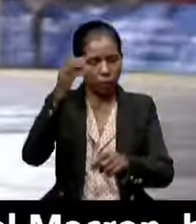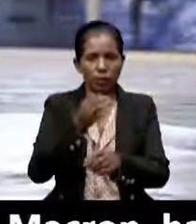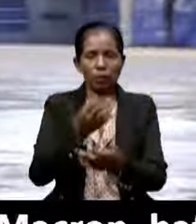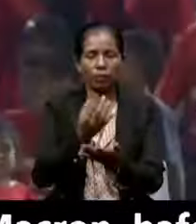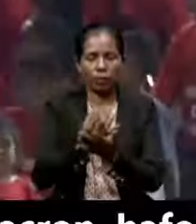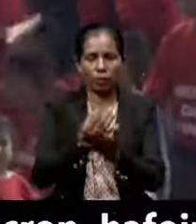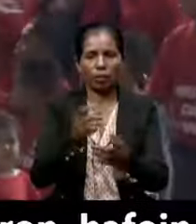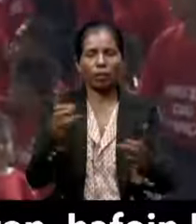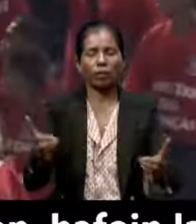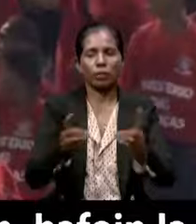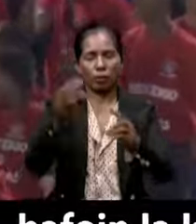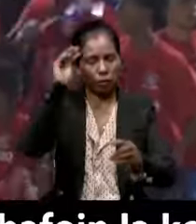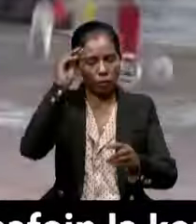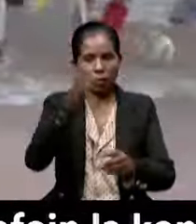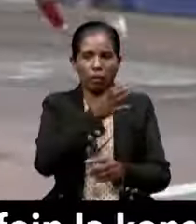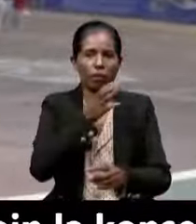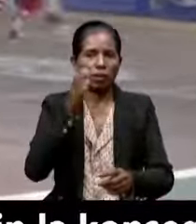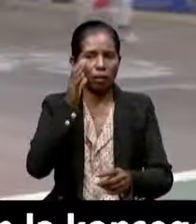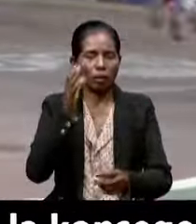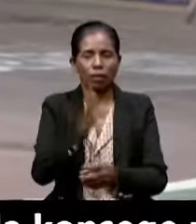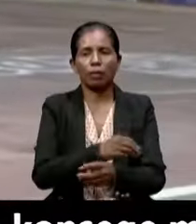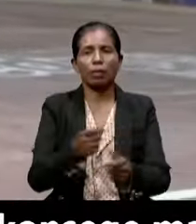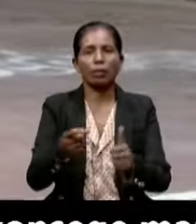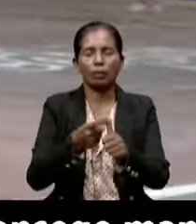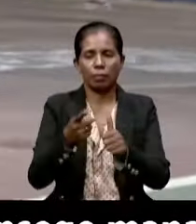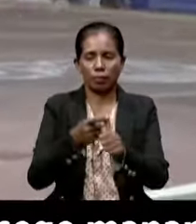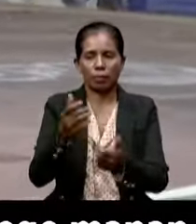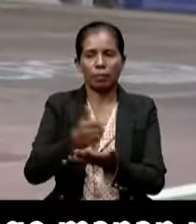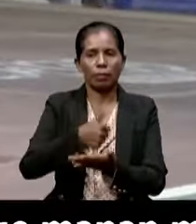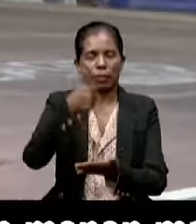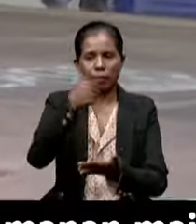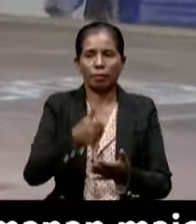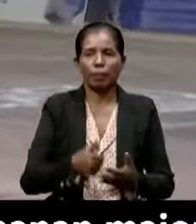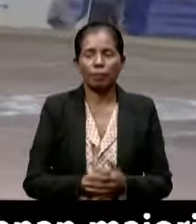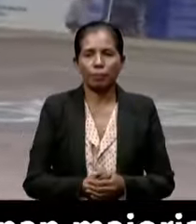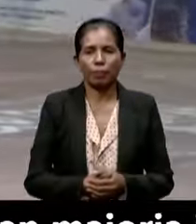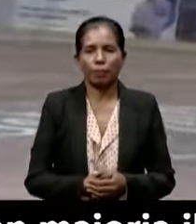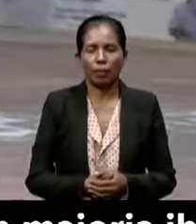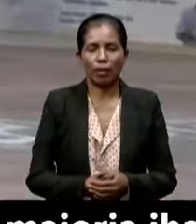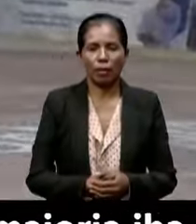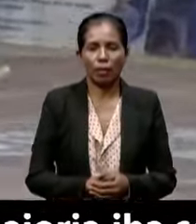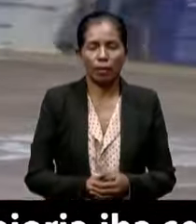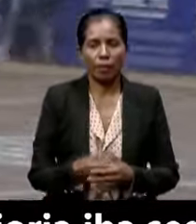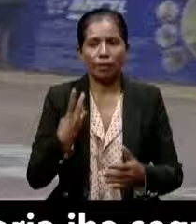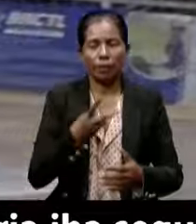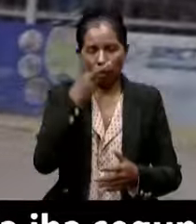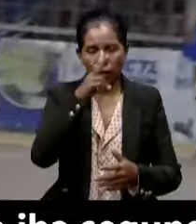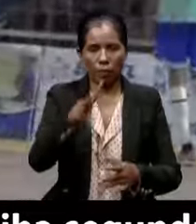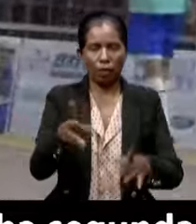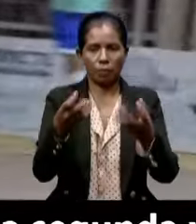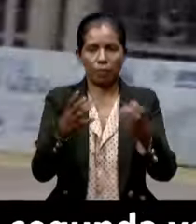contra Ministério Agricultura e Pescas hodi hadau primeiro lugar. Durante tempo do torneio, Itacisto